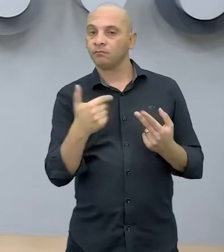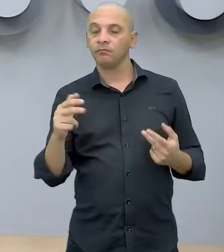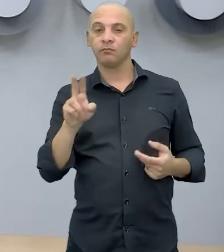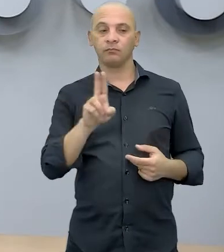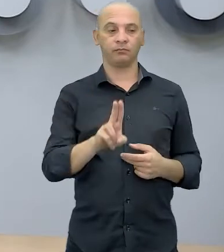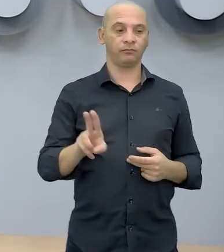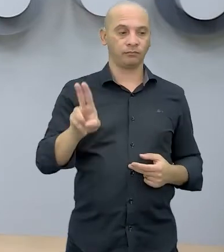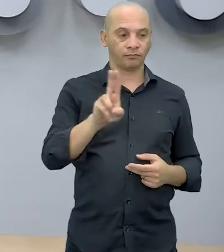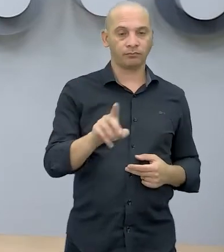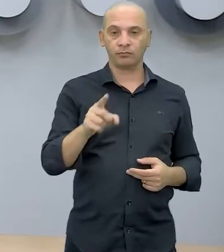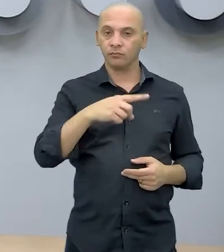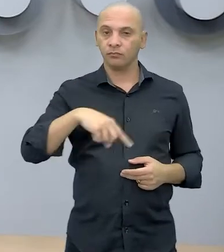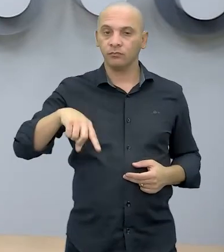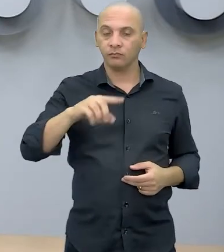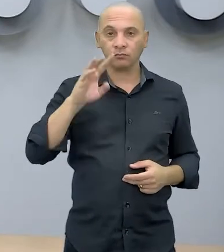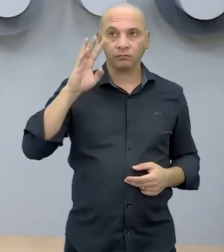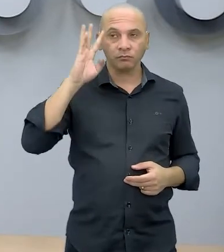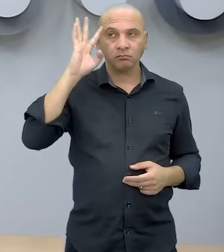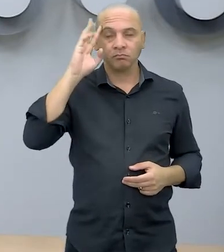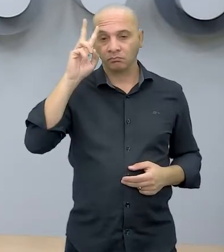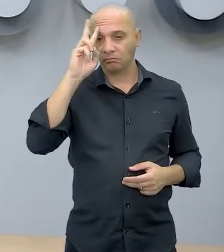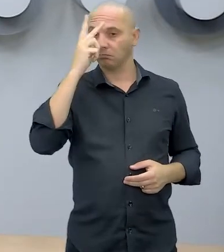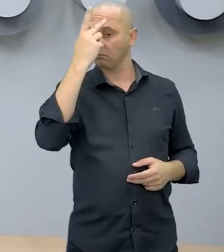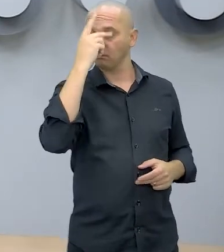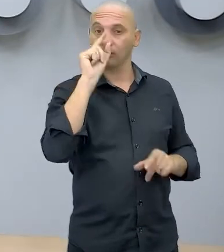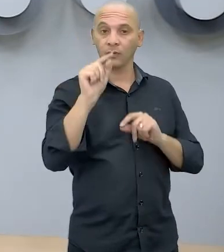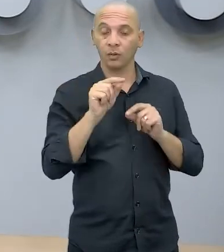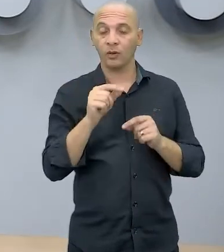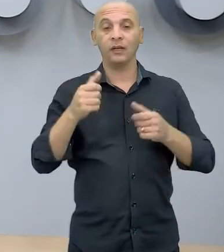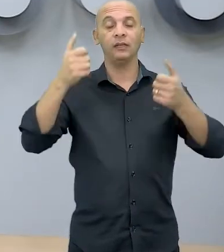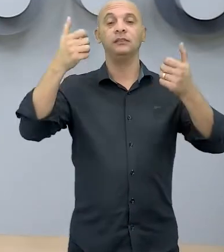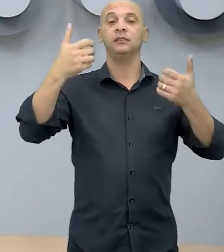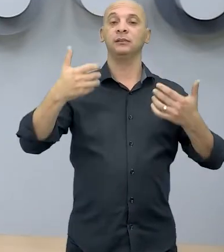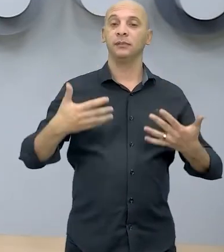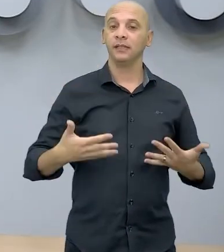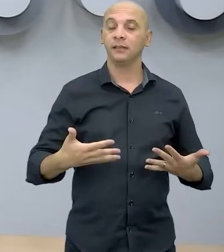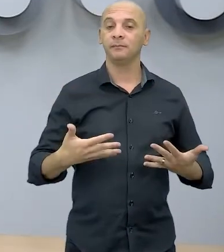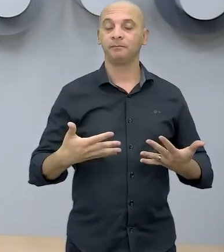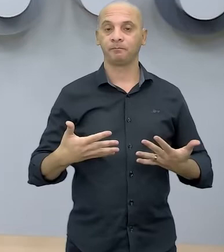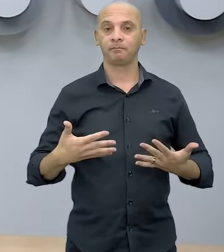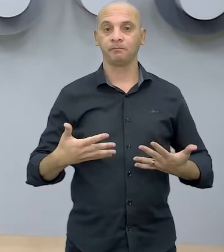para desconstruir um pouco essa ideia é justamente argumentar